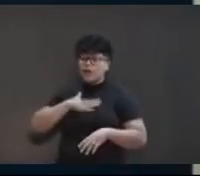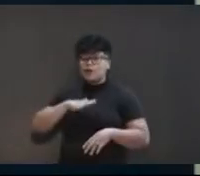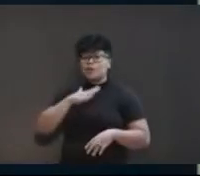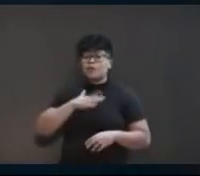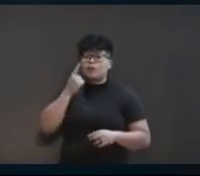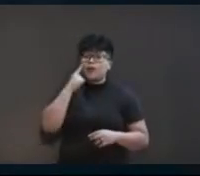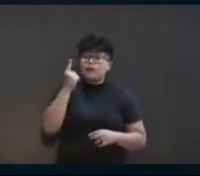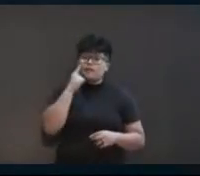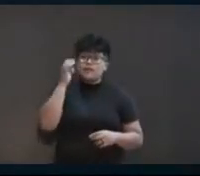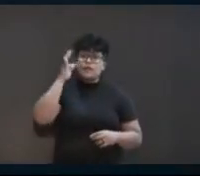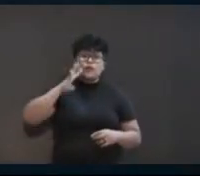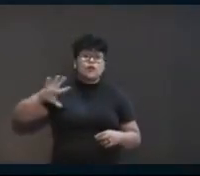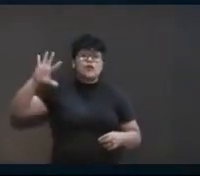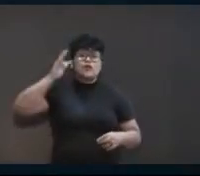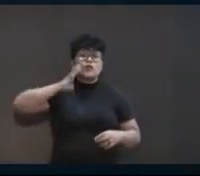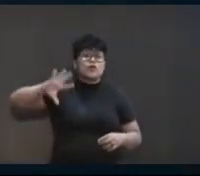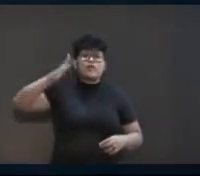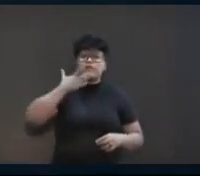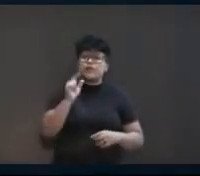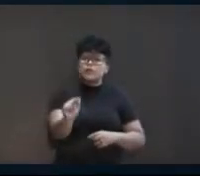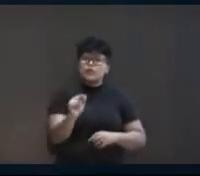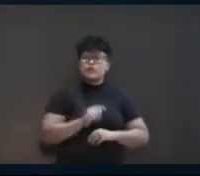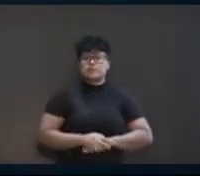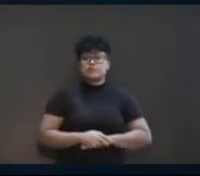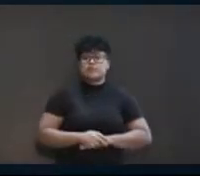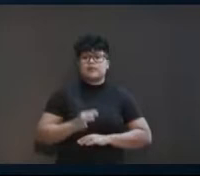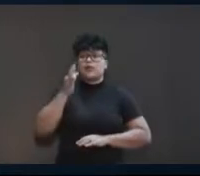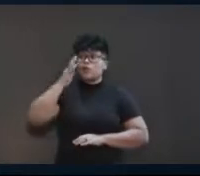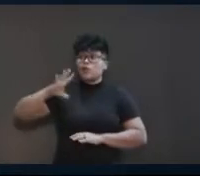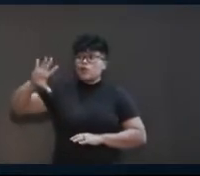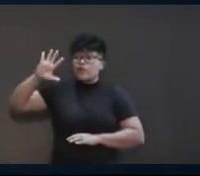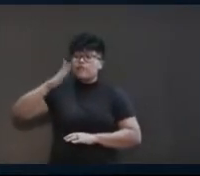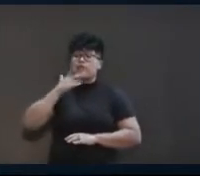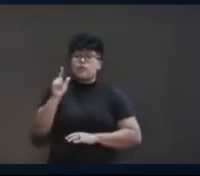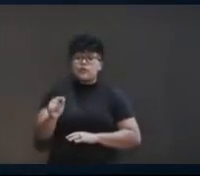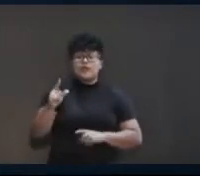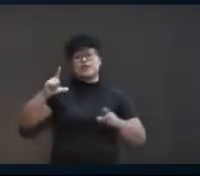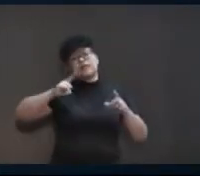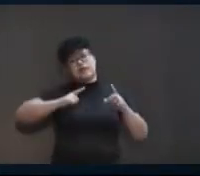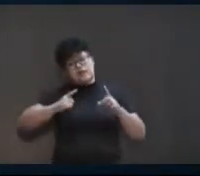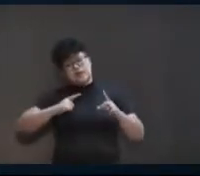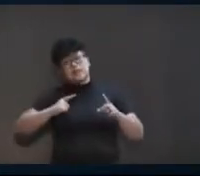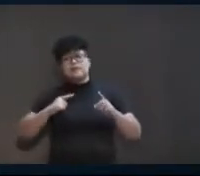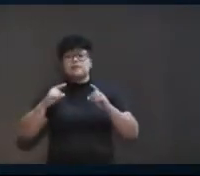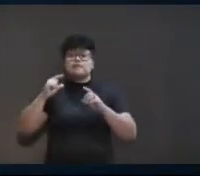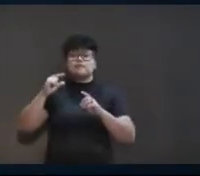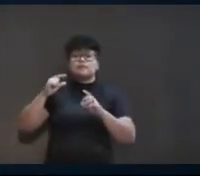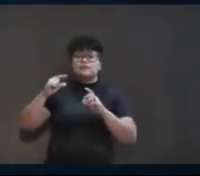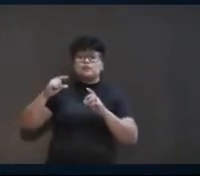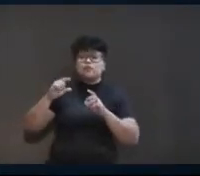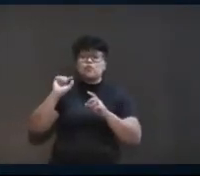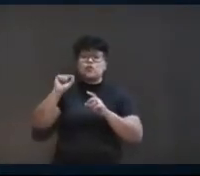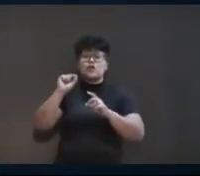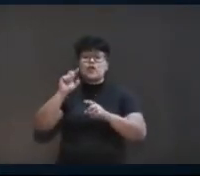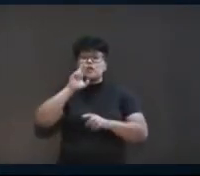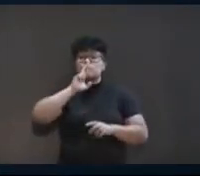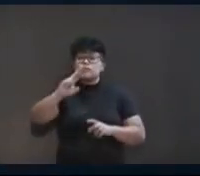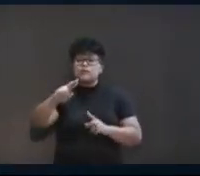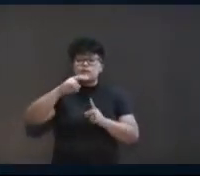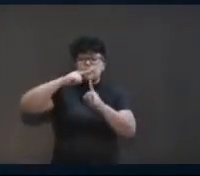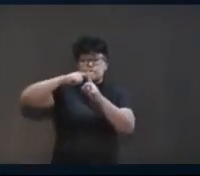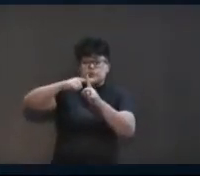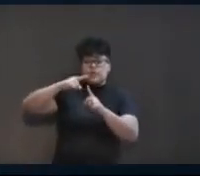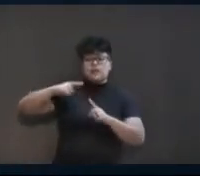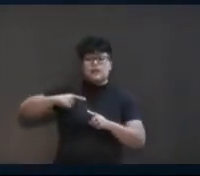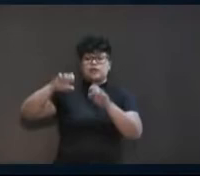sim vamos ver aqui a teoria O que que a teoria diz que tem que sair uma solução positiva com esse decaimento com esse